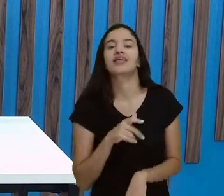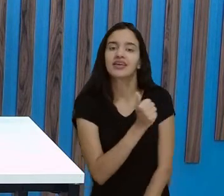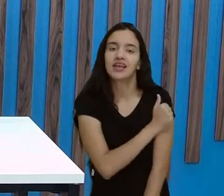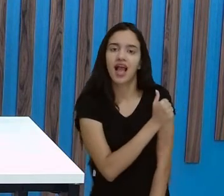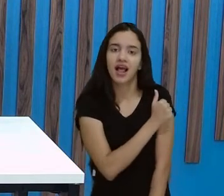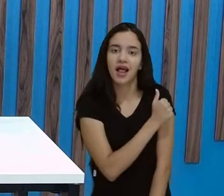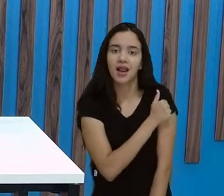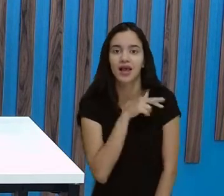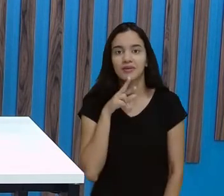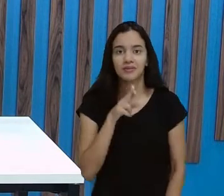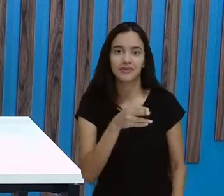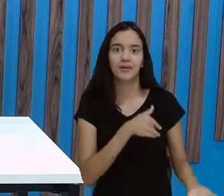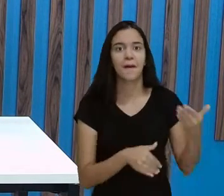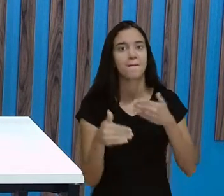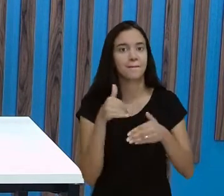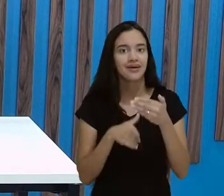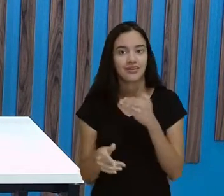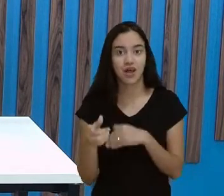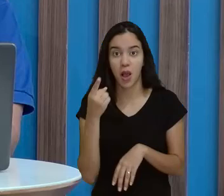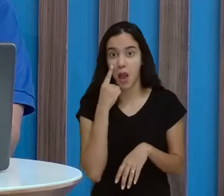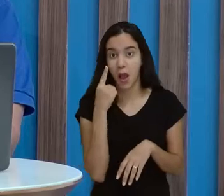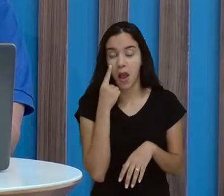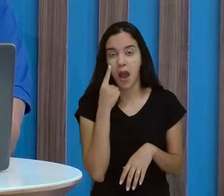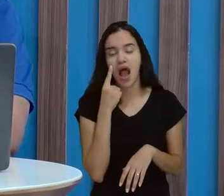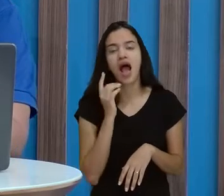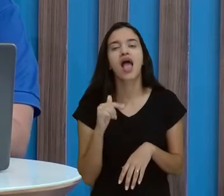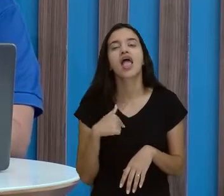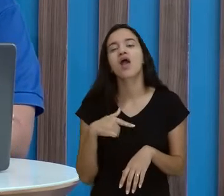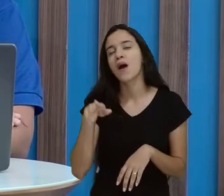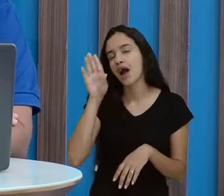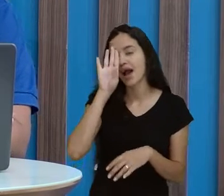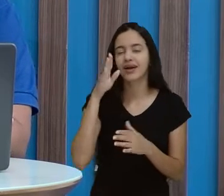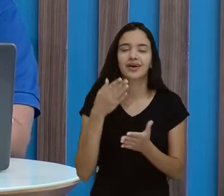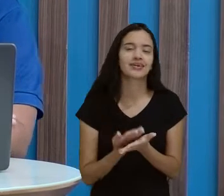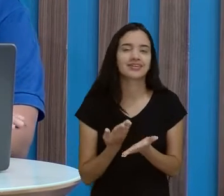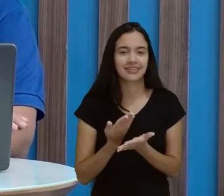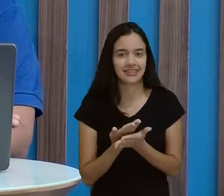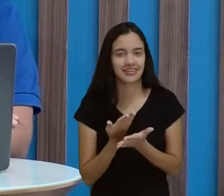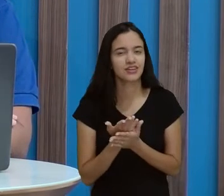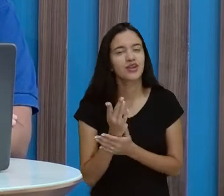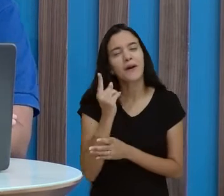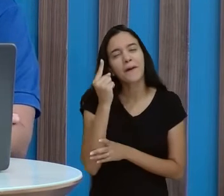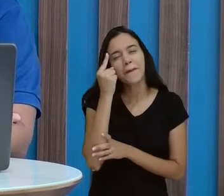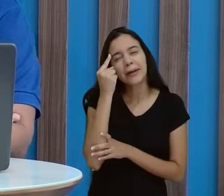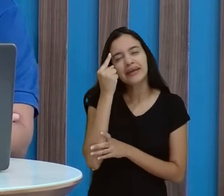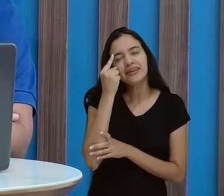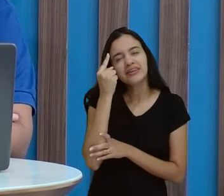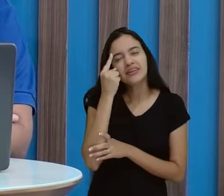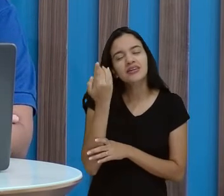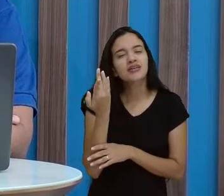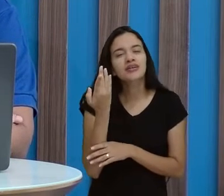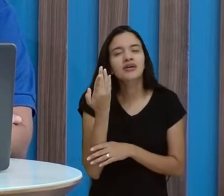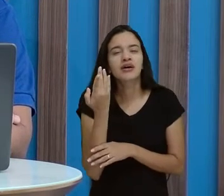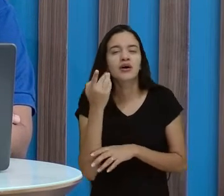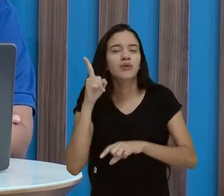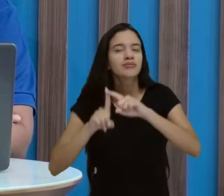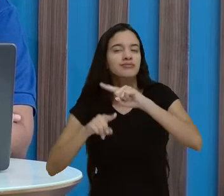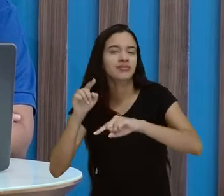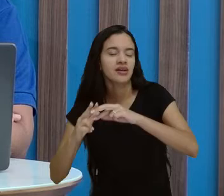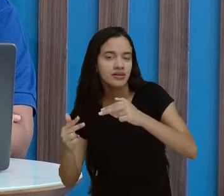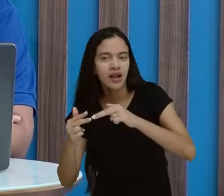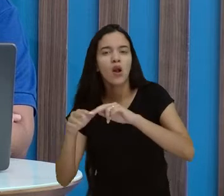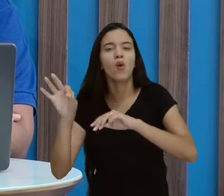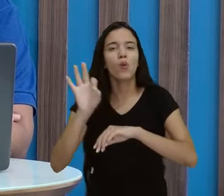e participando? Olha só, professora Kátia, eu acredito que eles estão aí pensando que instrumento será